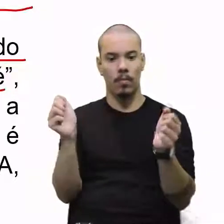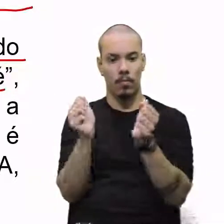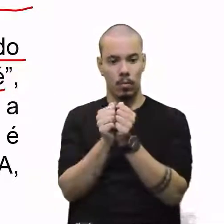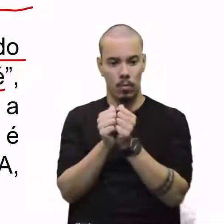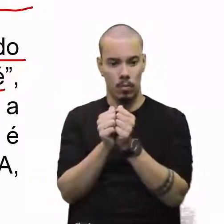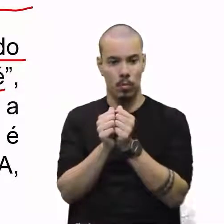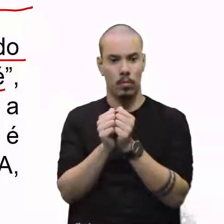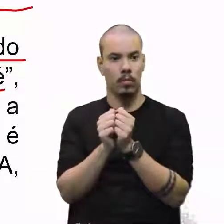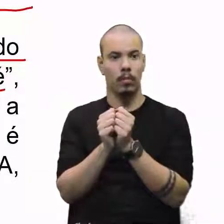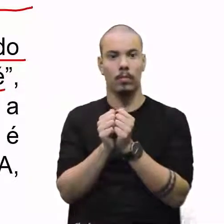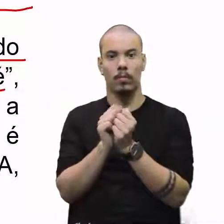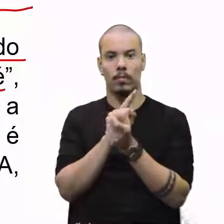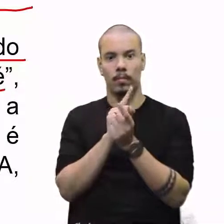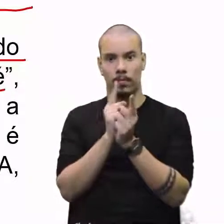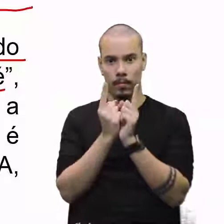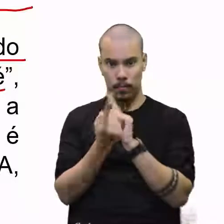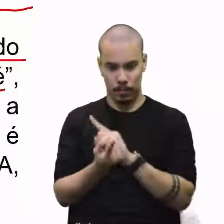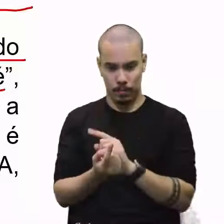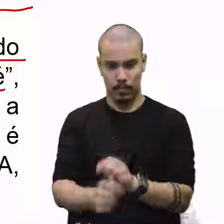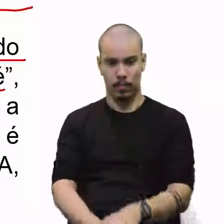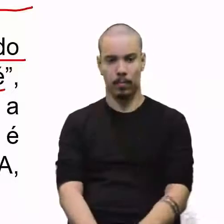norte, virado para o lado lá.